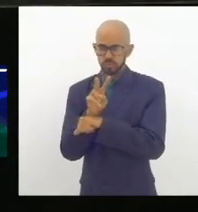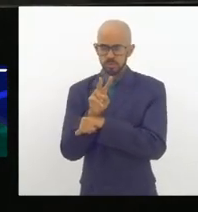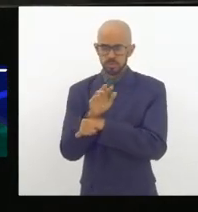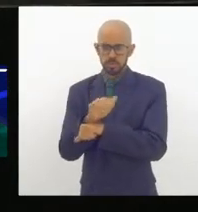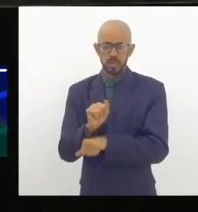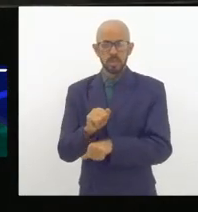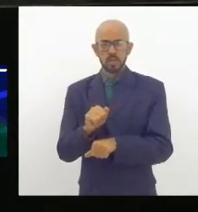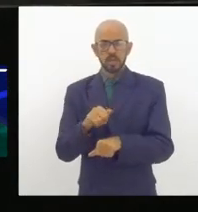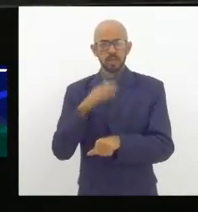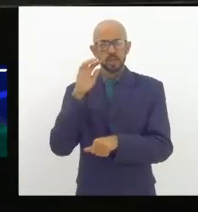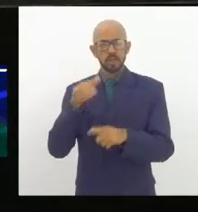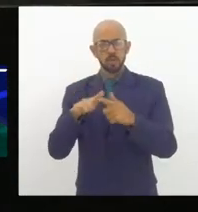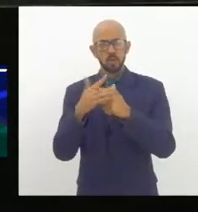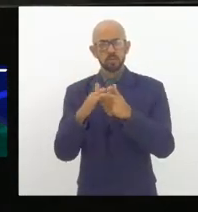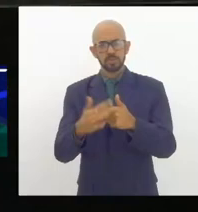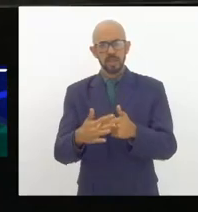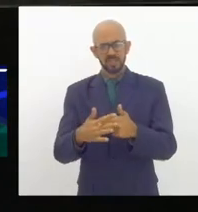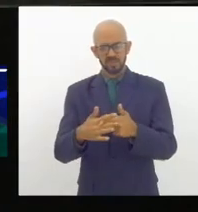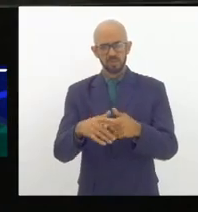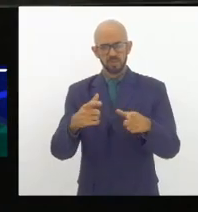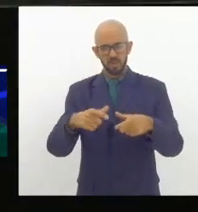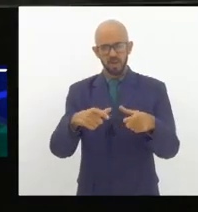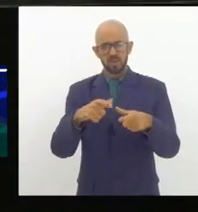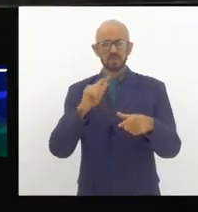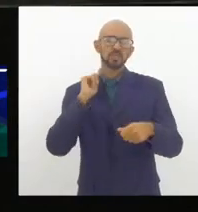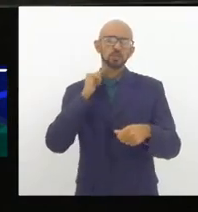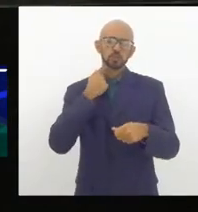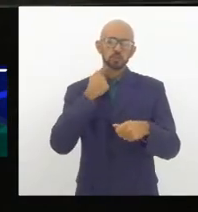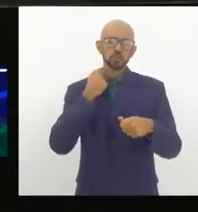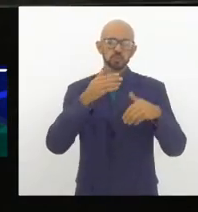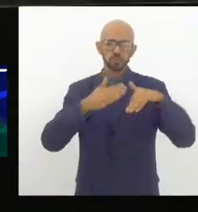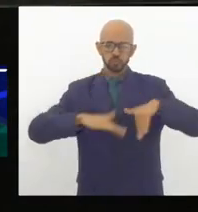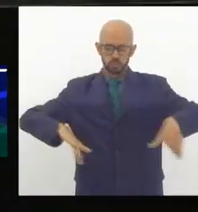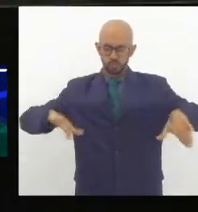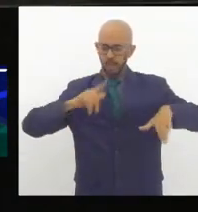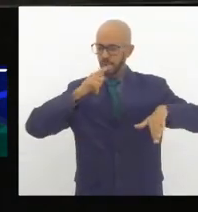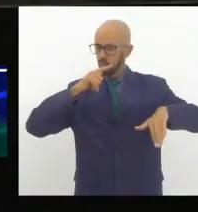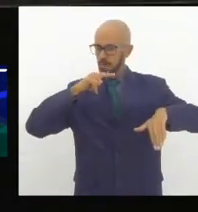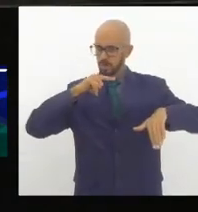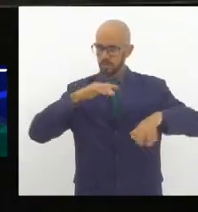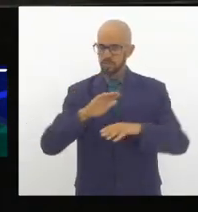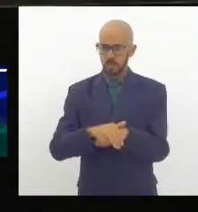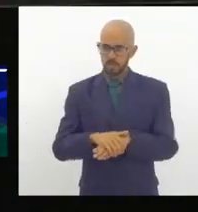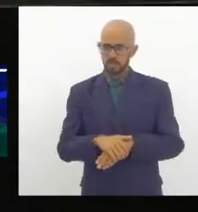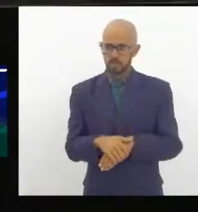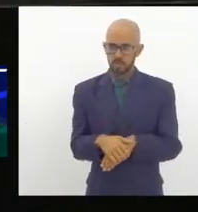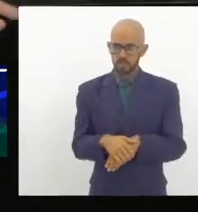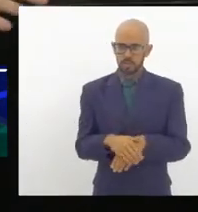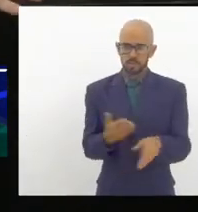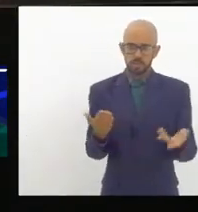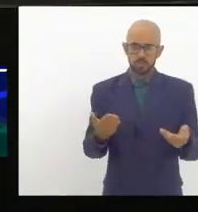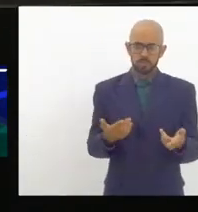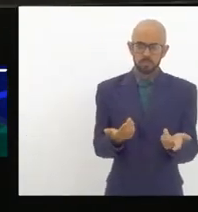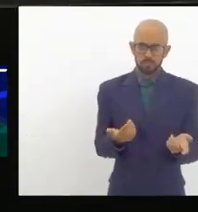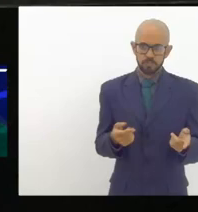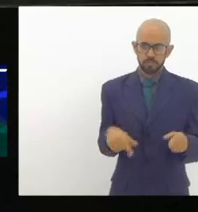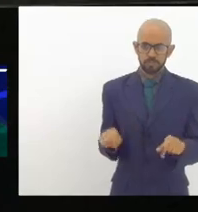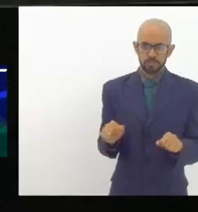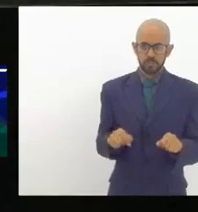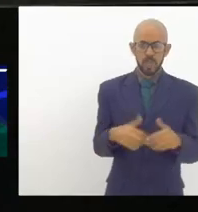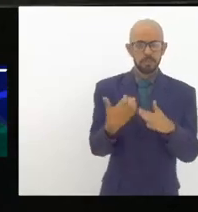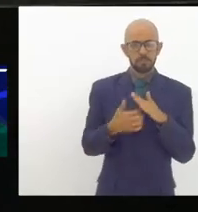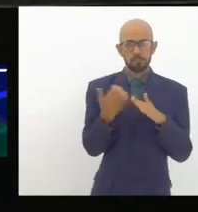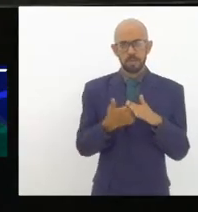de lama como também a construção de Guru é claro a empresa SuperVia a concessionária está preocupada principalmente